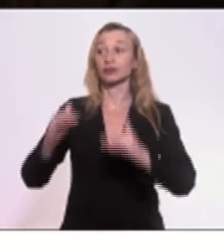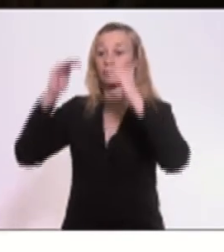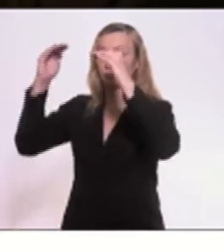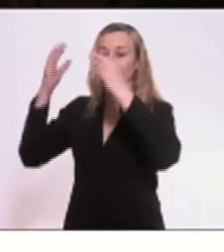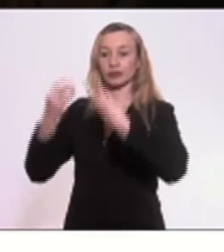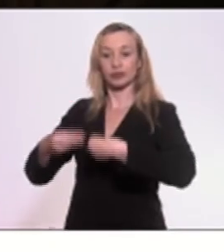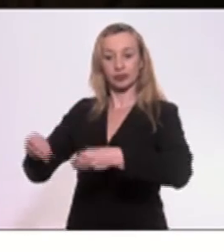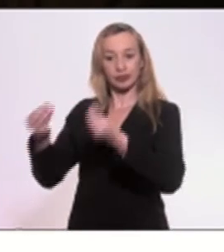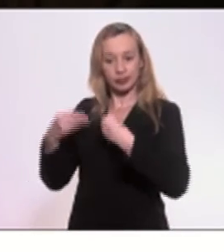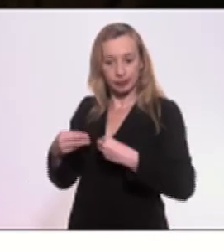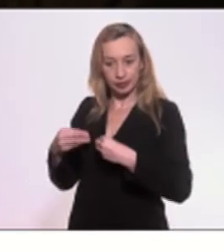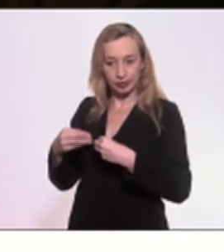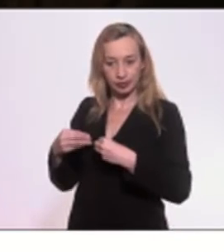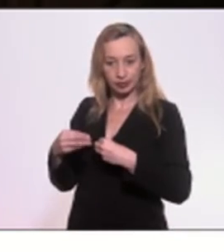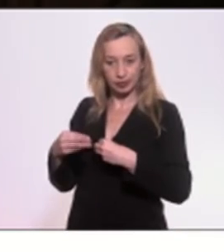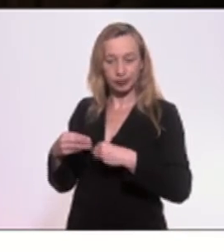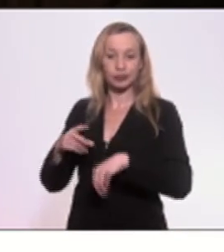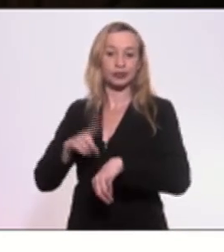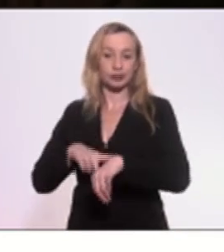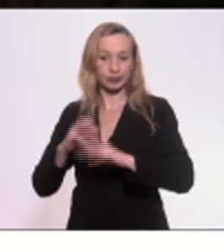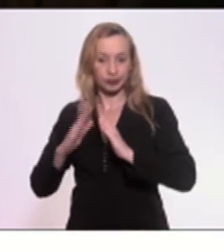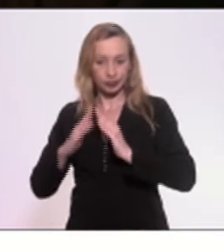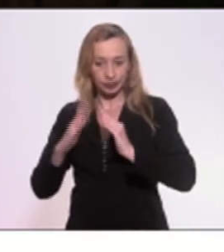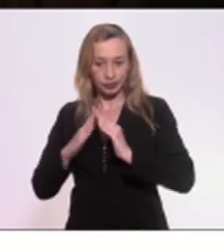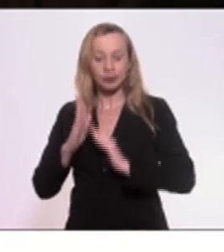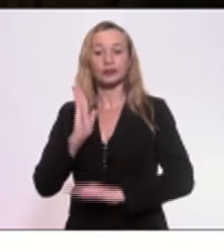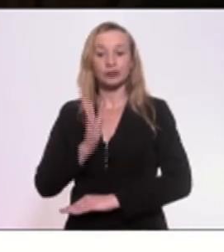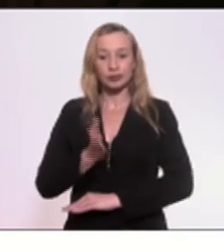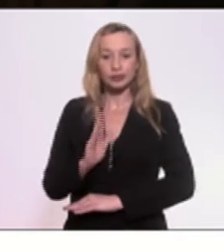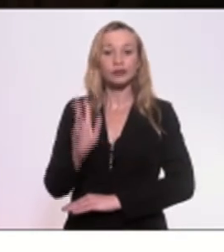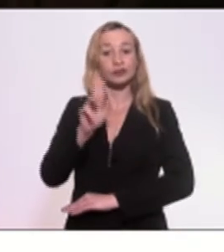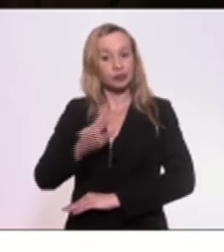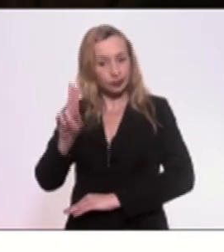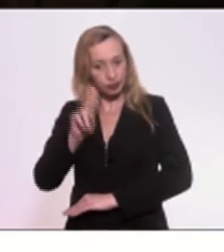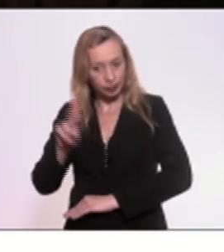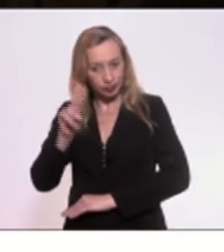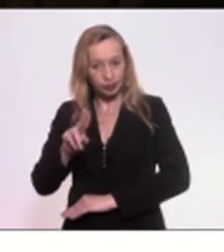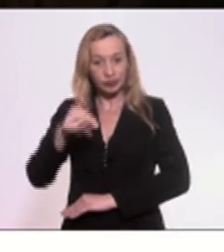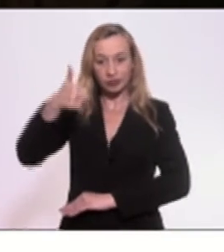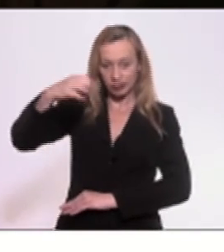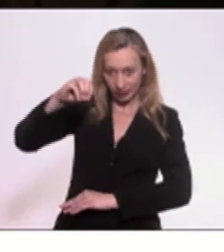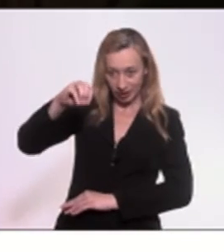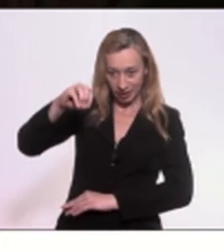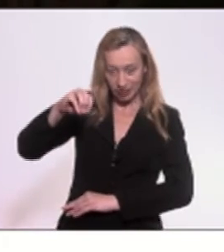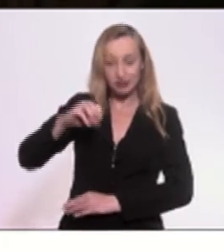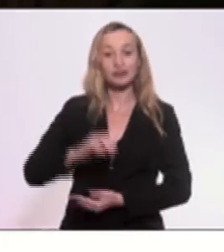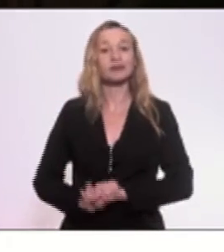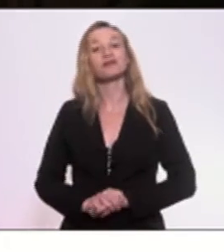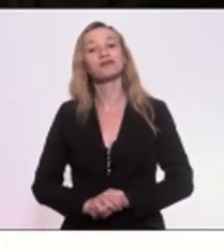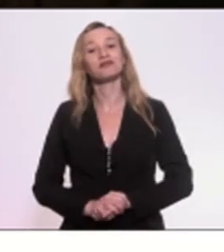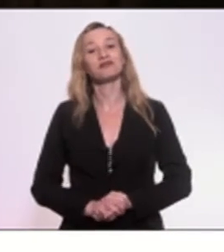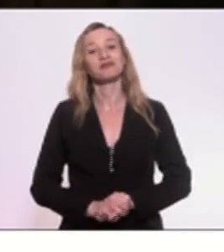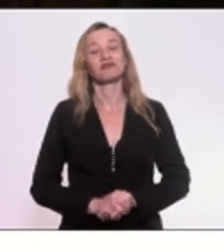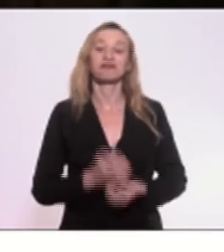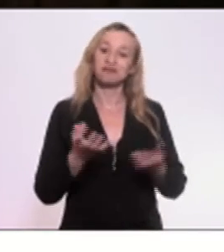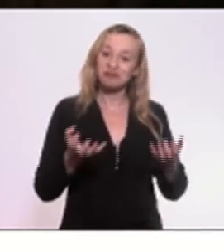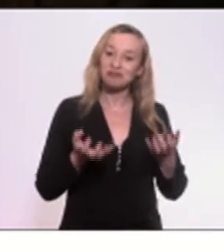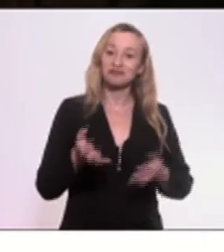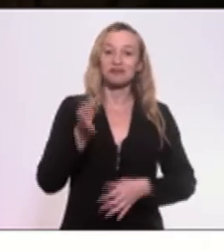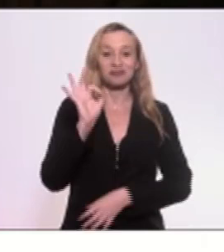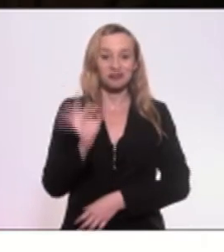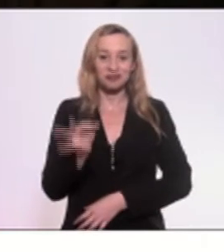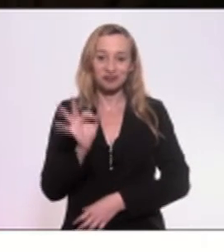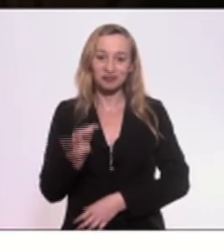me permitiu pelo regime interno, e que eu já utilizei 10, eu queria